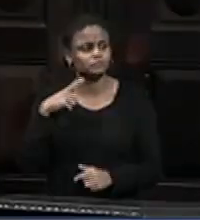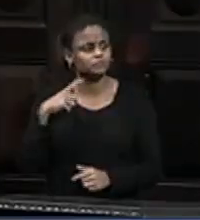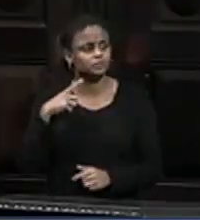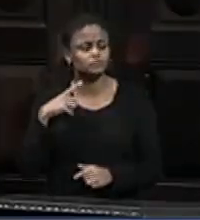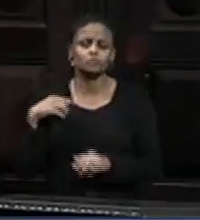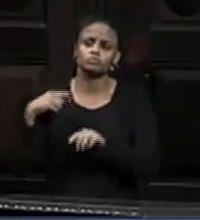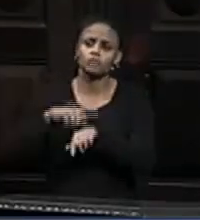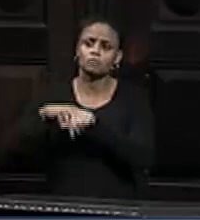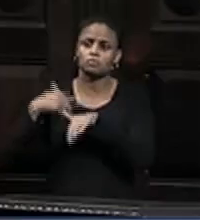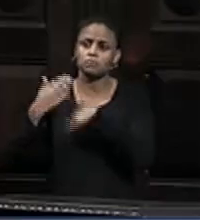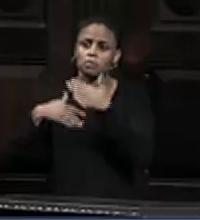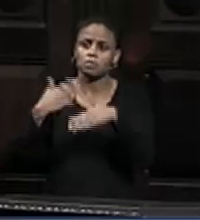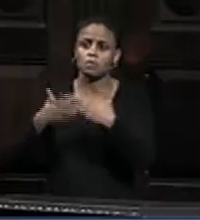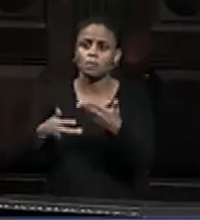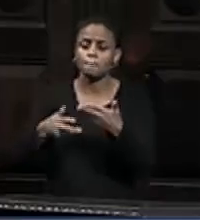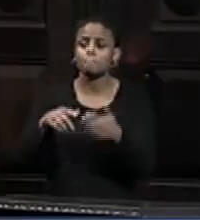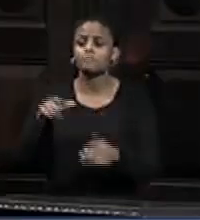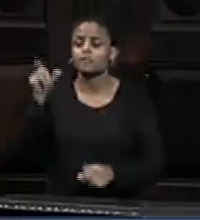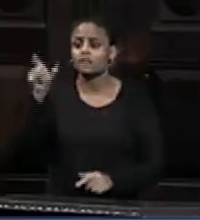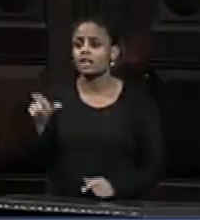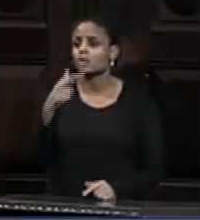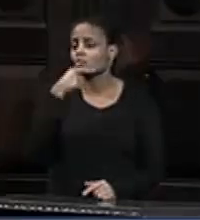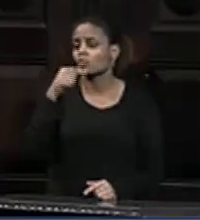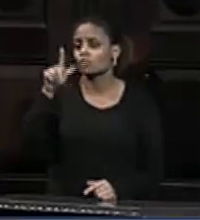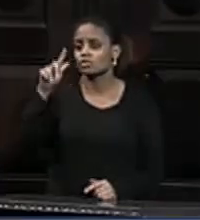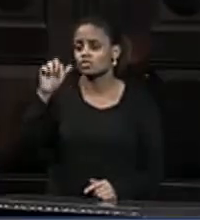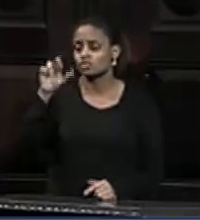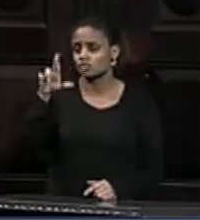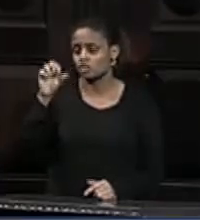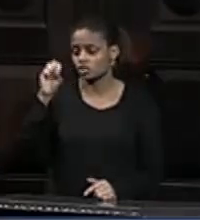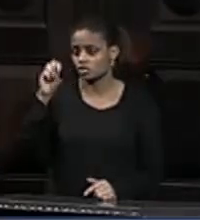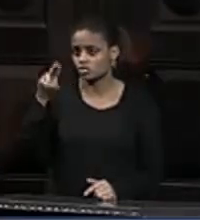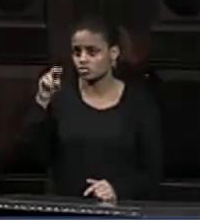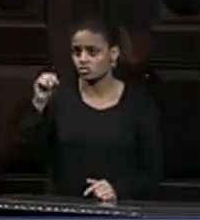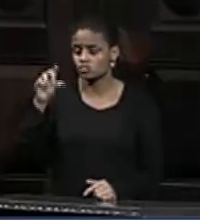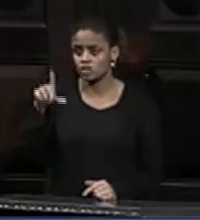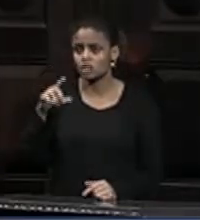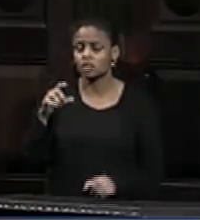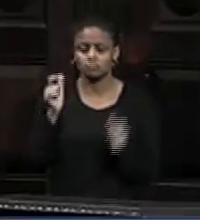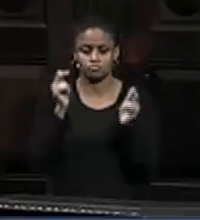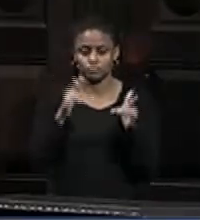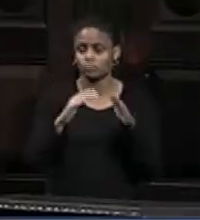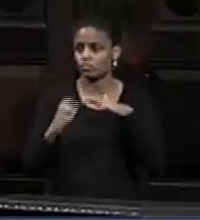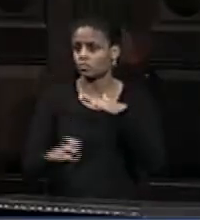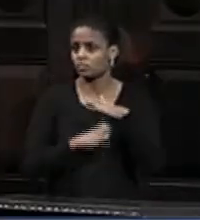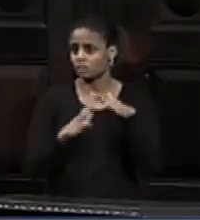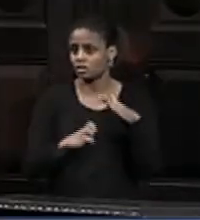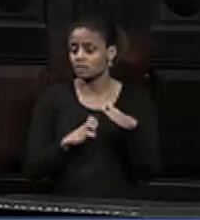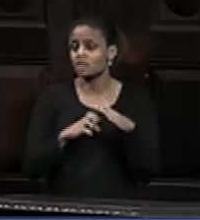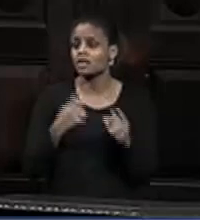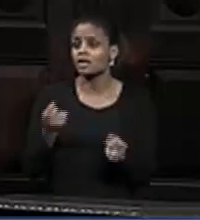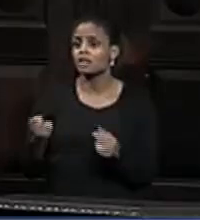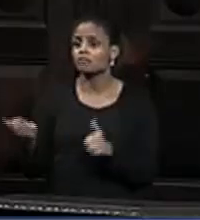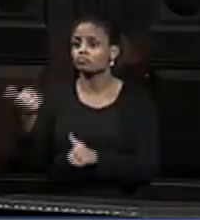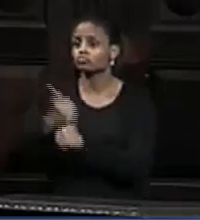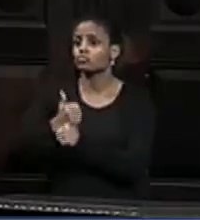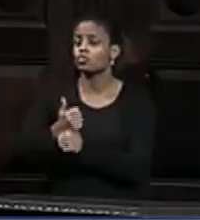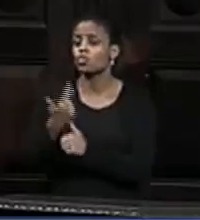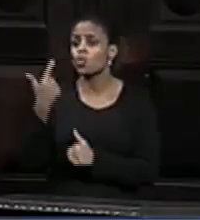Passado algum tempo, o senhor Gerson Kelman saiu da ANEEL e veio presidir a